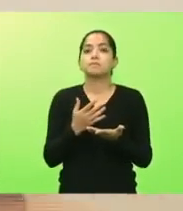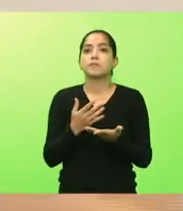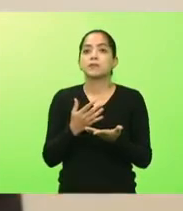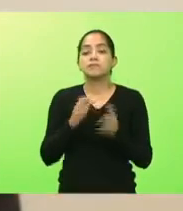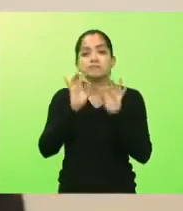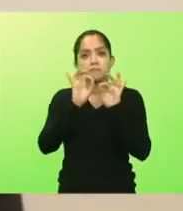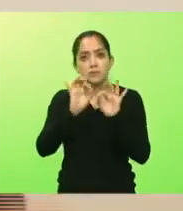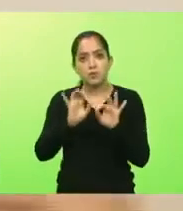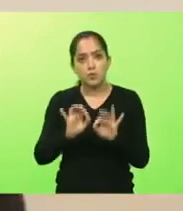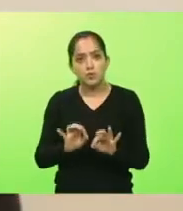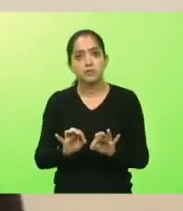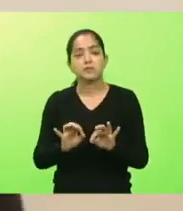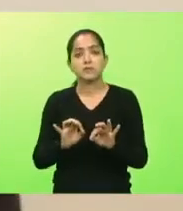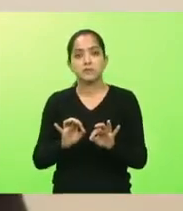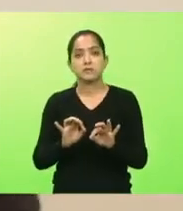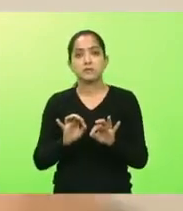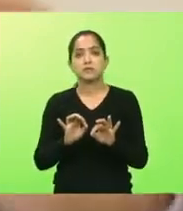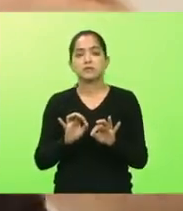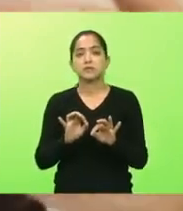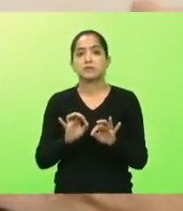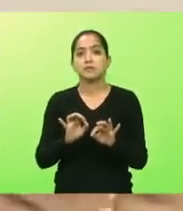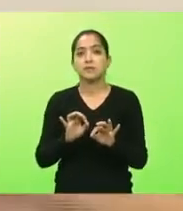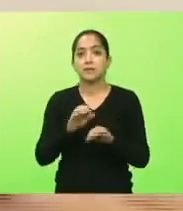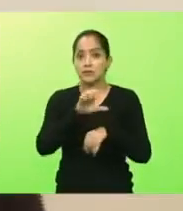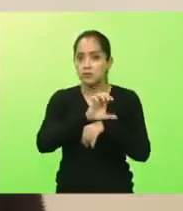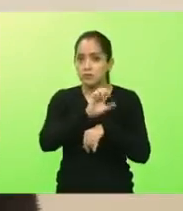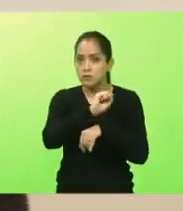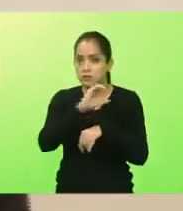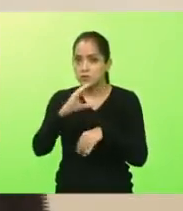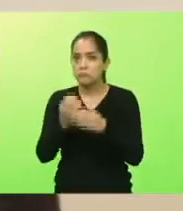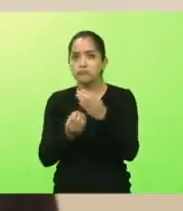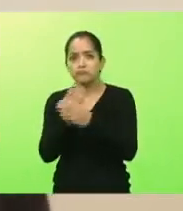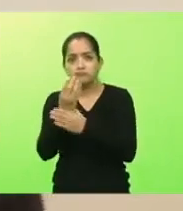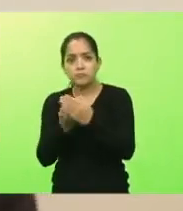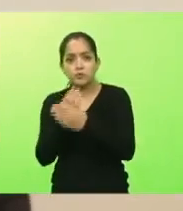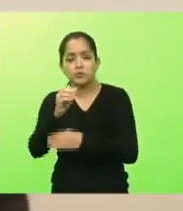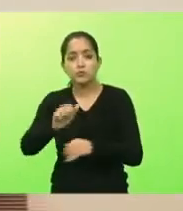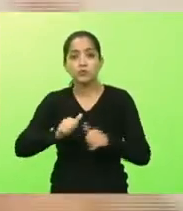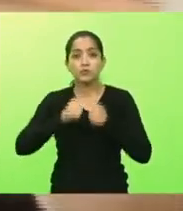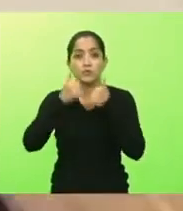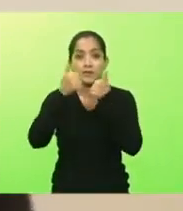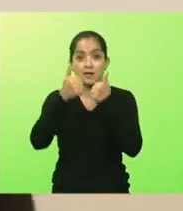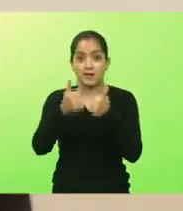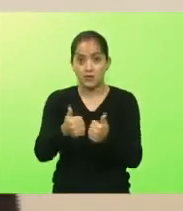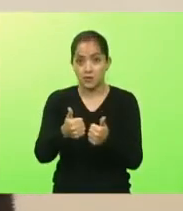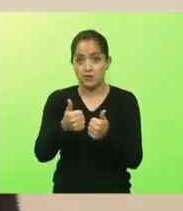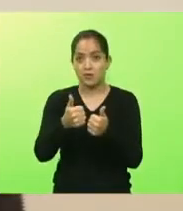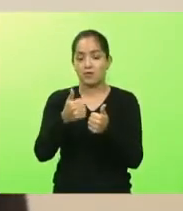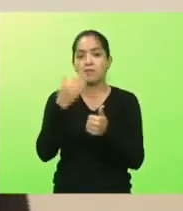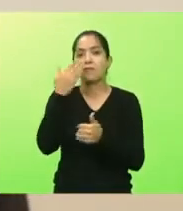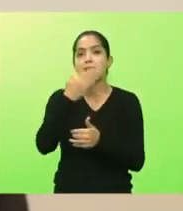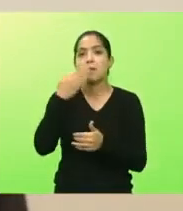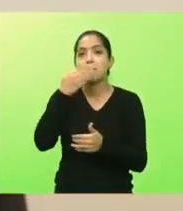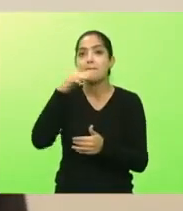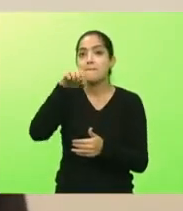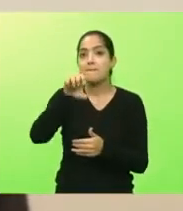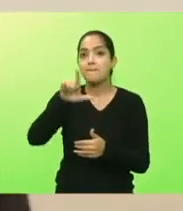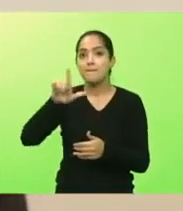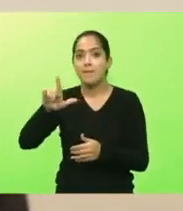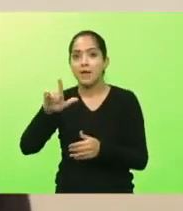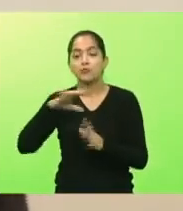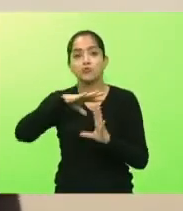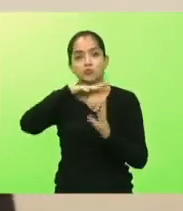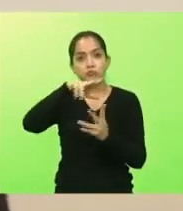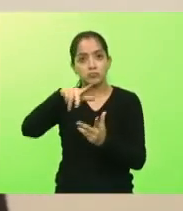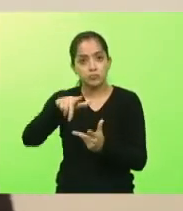certeza, esse é um dos itens que Santa Catarina produz o melhor mel do Brasil, o melhor mel do mundo e um